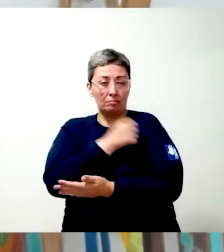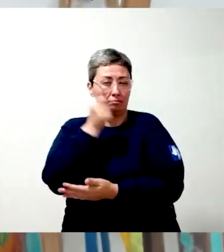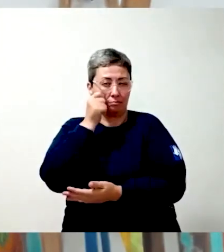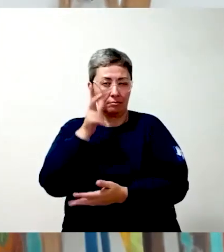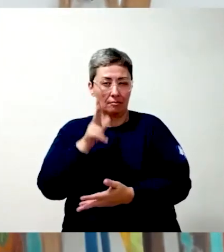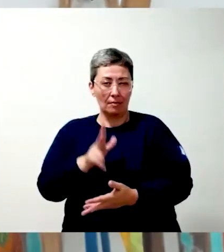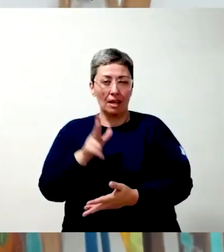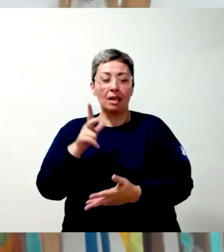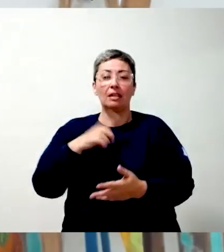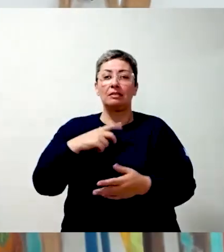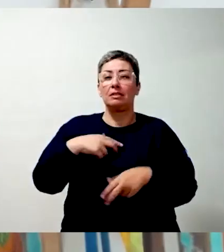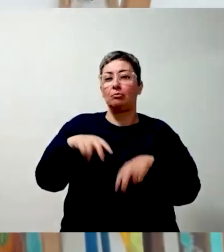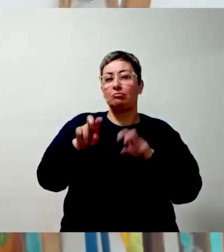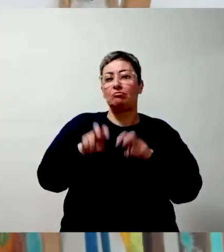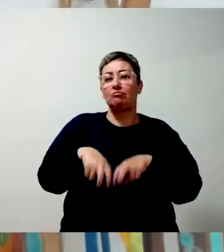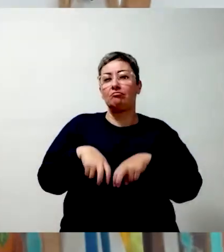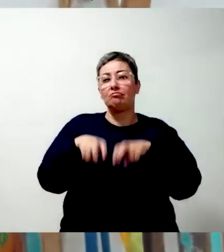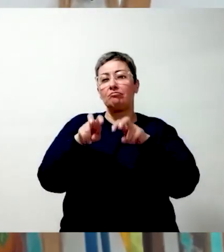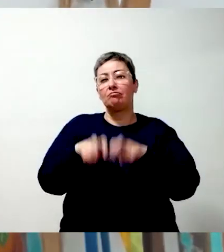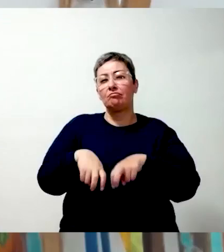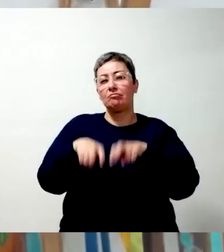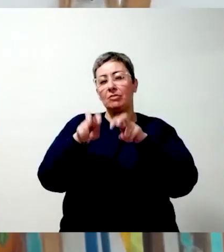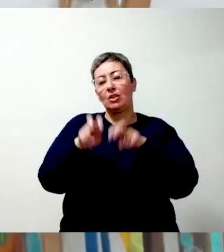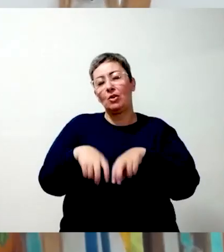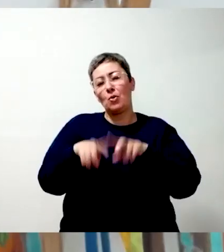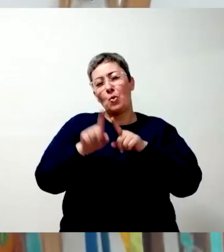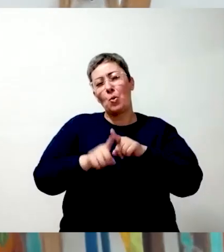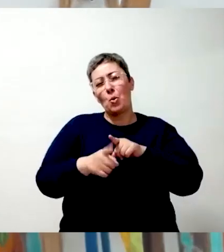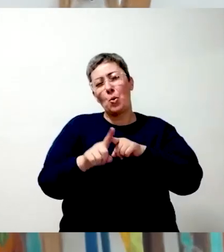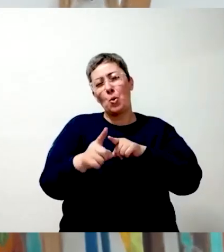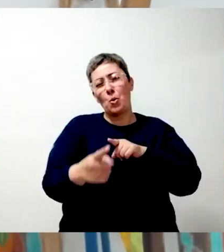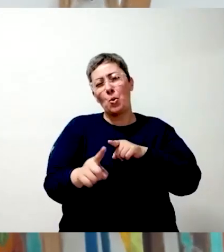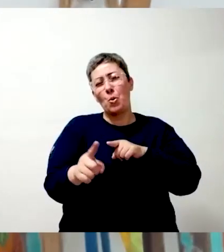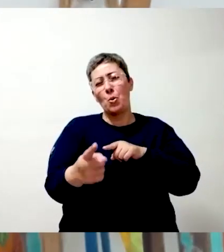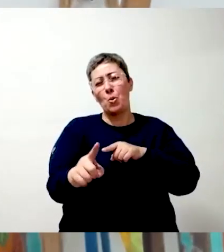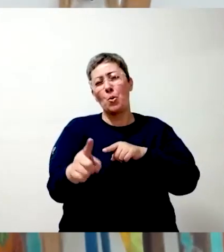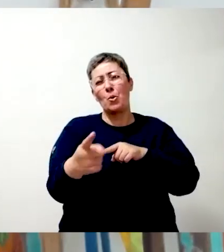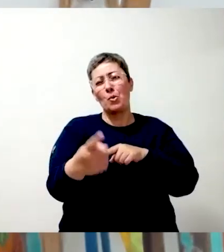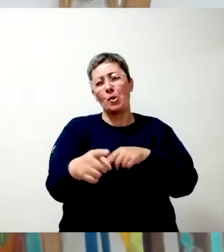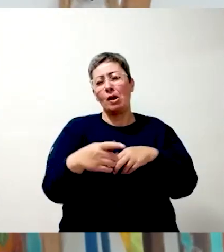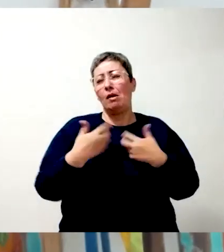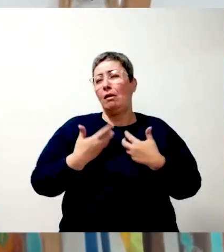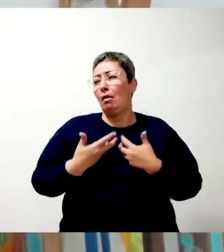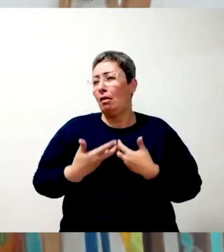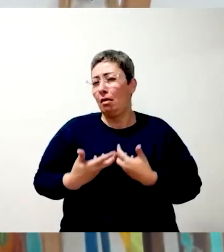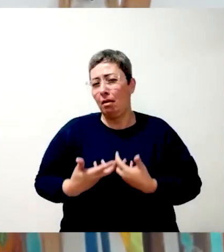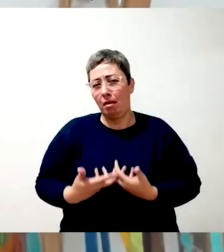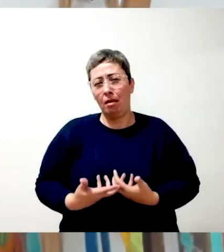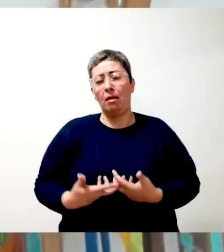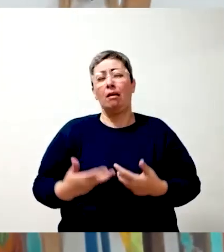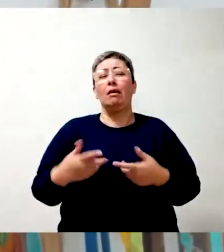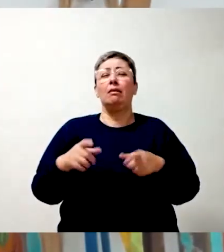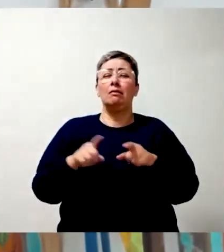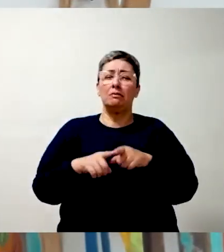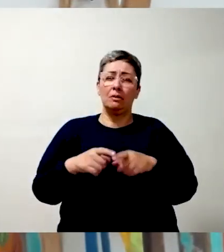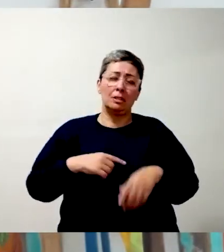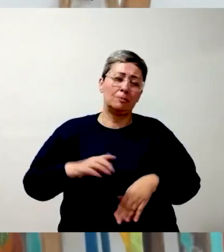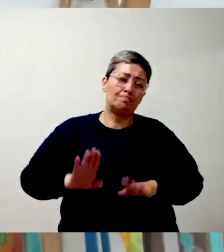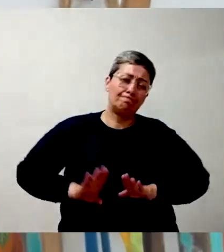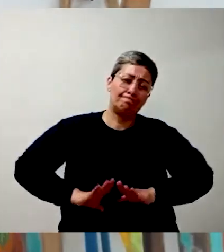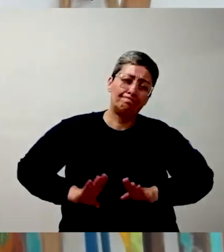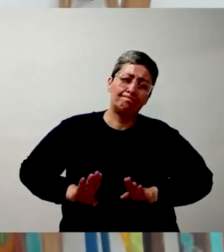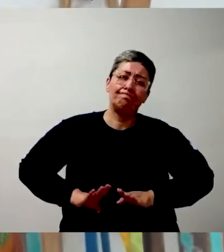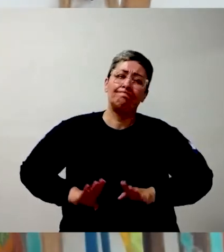muito espertos que estavam caminhando por uma estrada comprida. Estavam cansados,